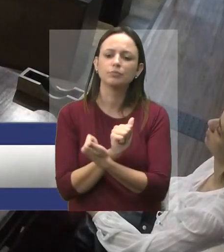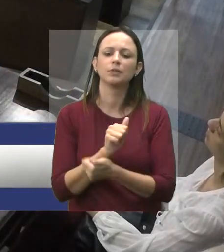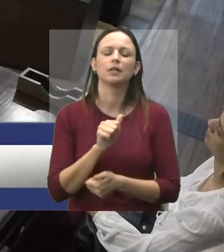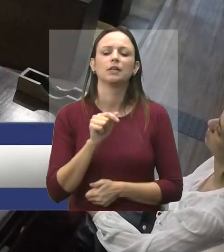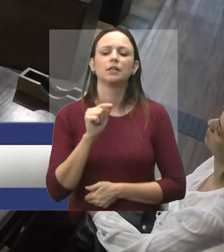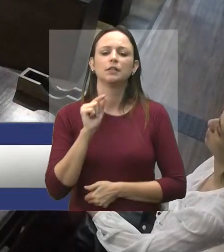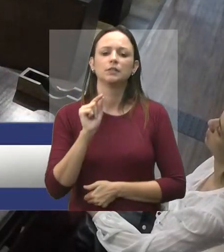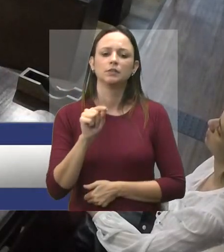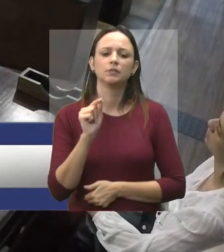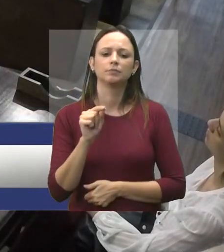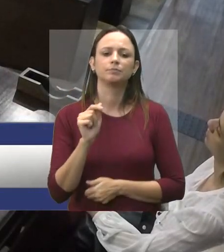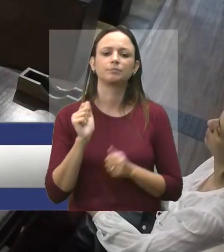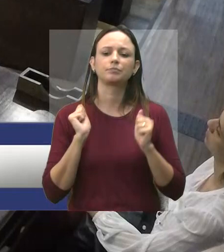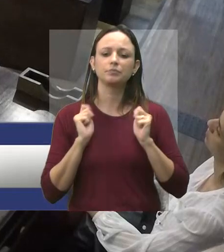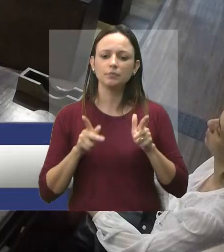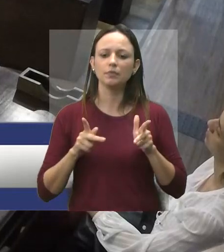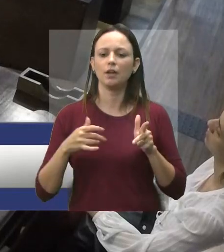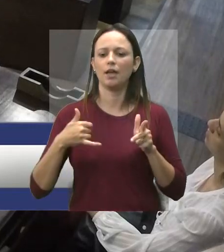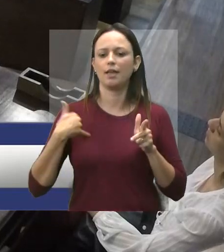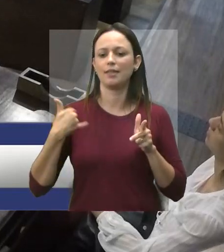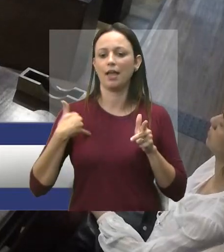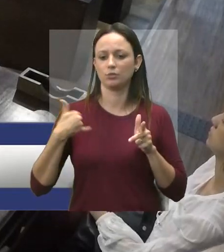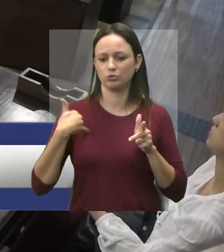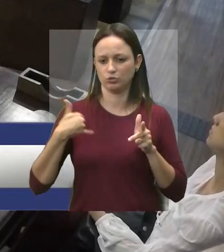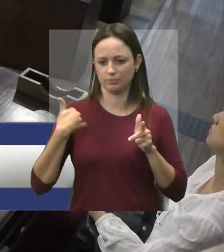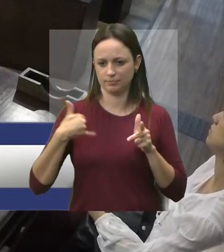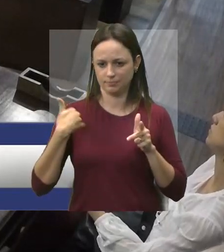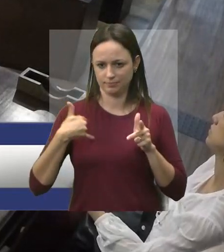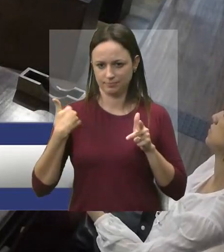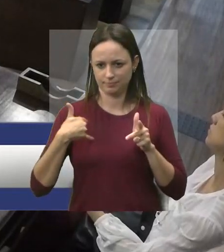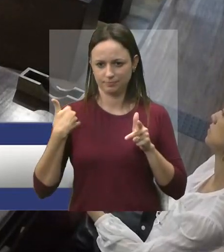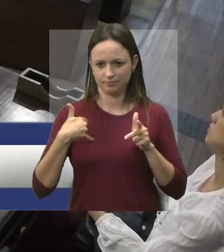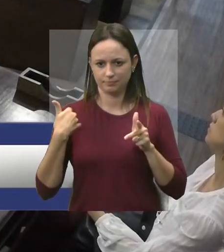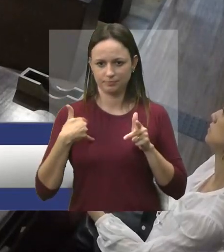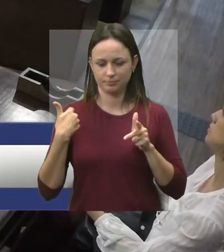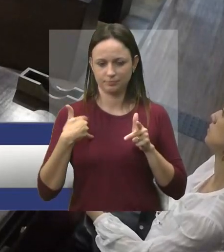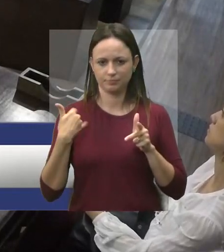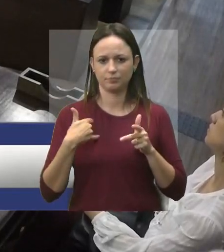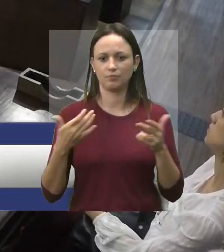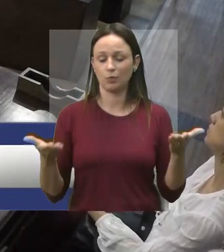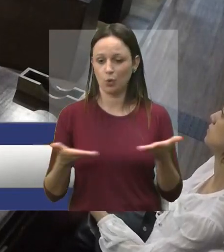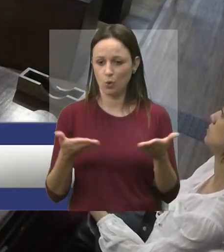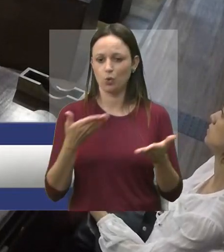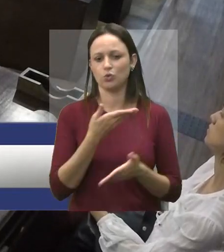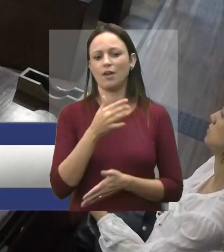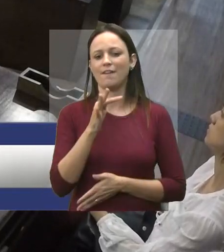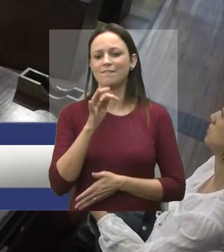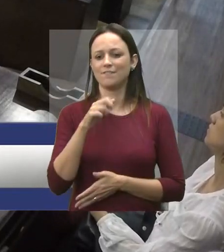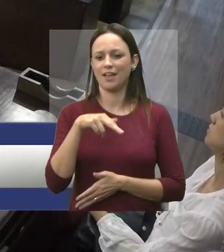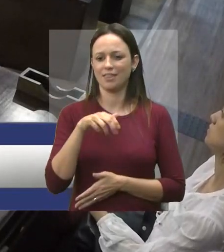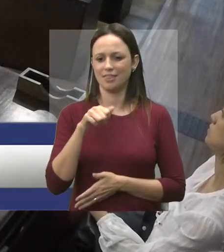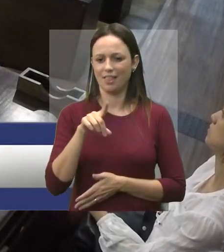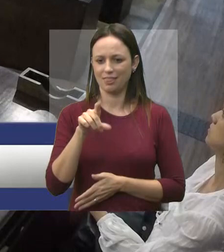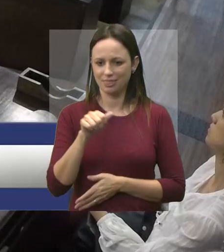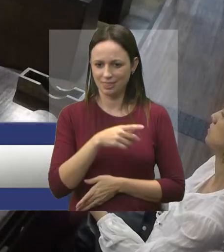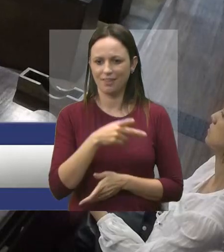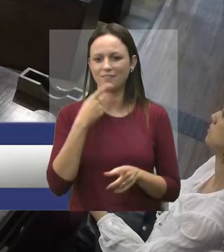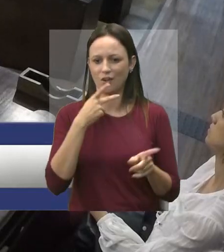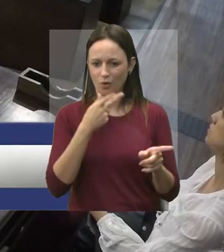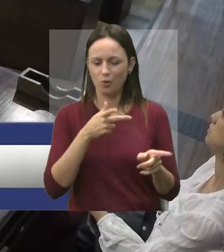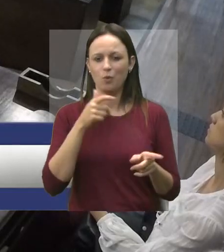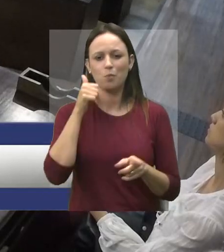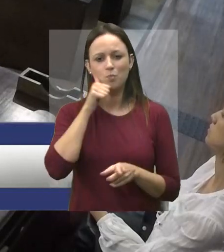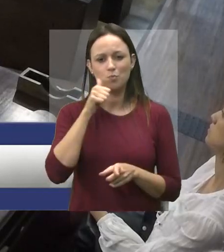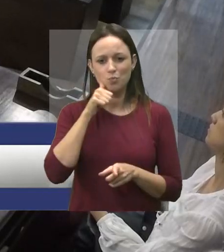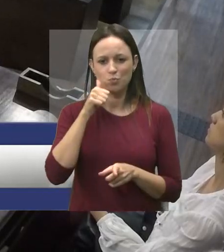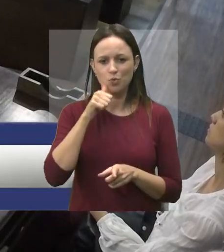é a questão da aposentadoria por idade. Hoje, como a doutora Fernanda falou, mulher se aposenta com 60,